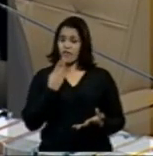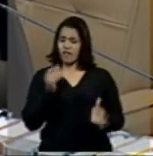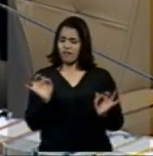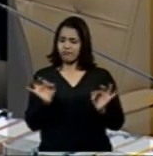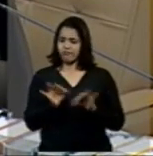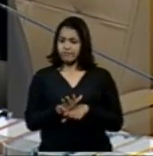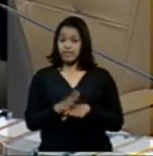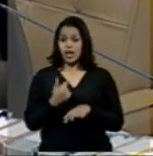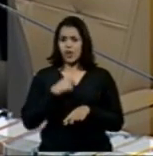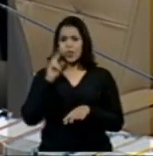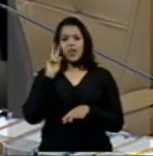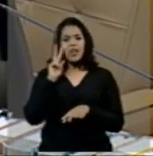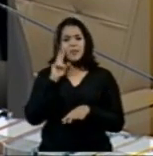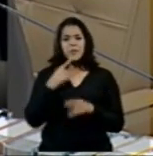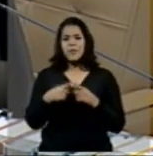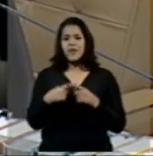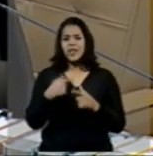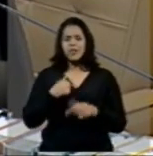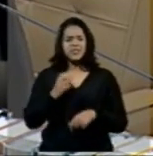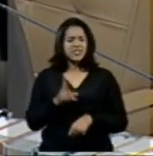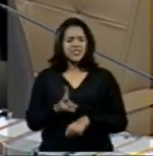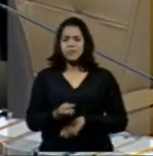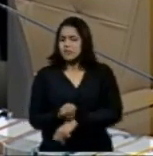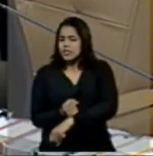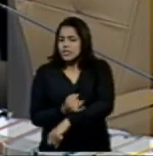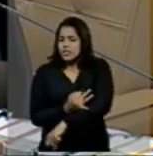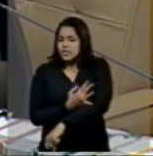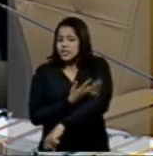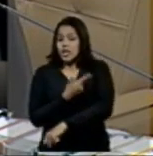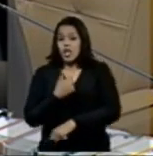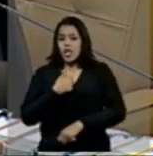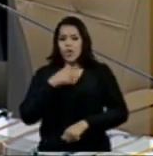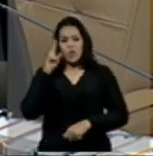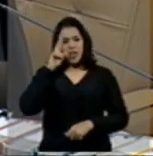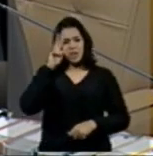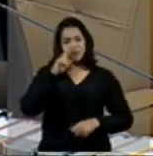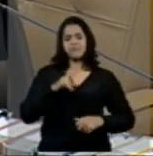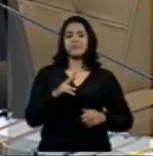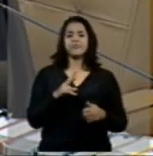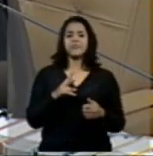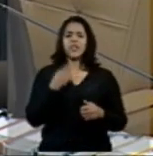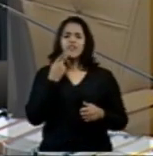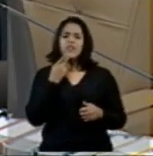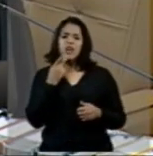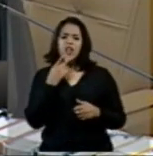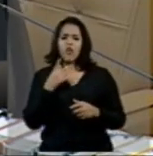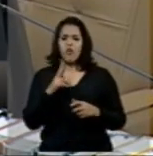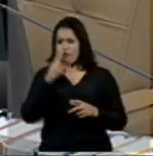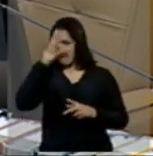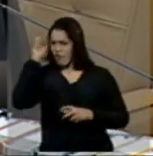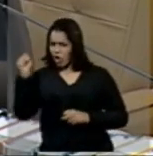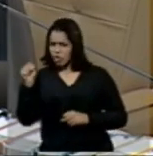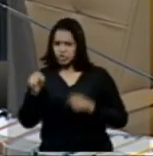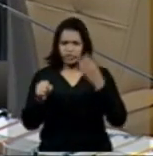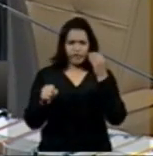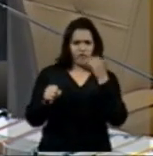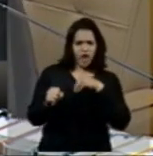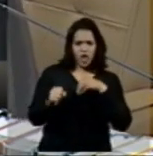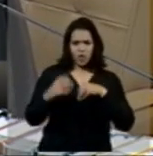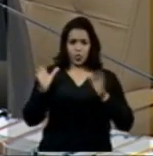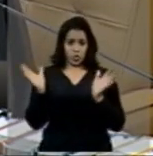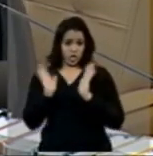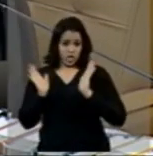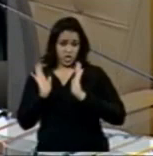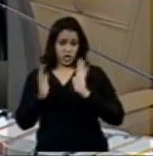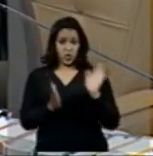finalizando, eu lembro, porque sempre me emociono, quando lembro Lacordaire, quando dizia entre o forte e o fraco, entre o rico e o pobre, entre o